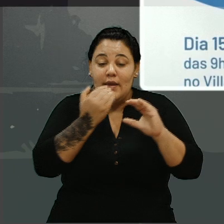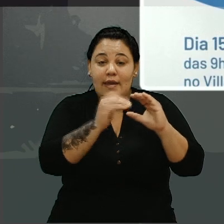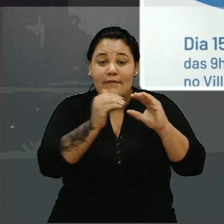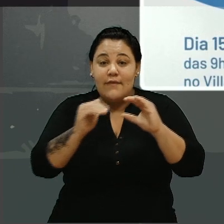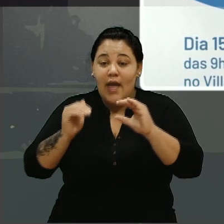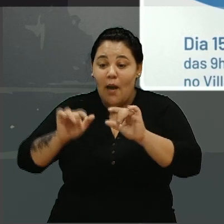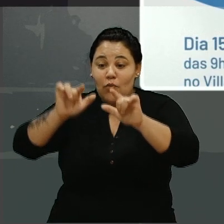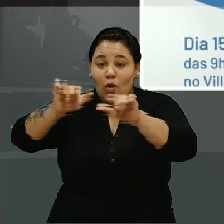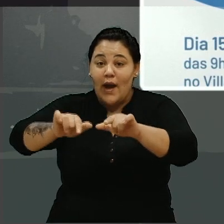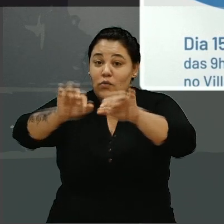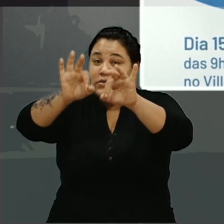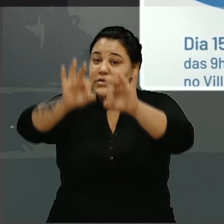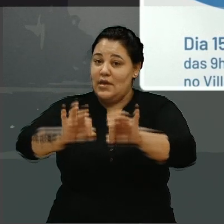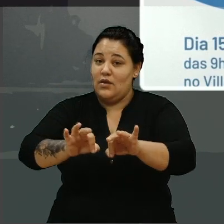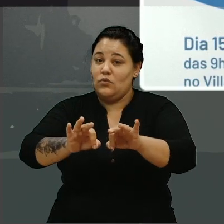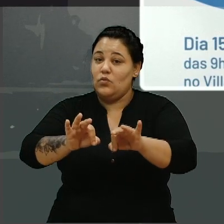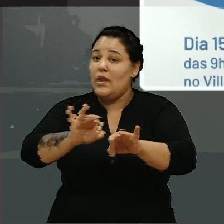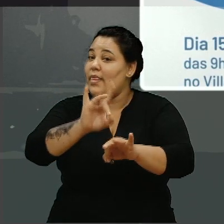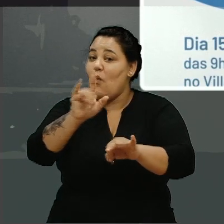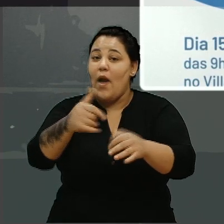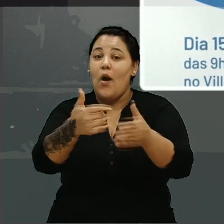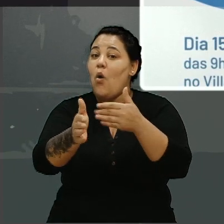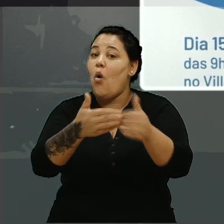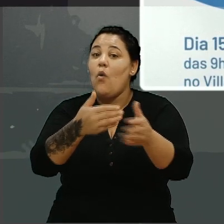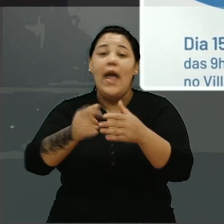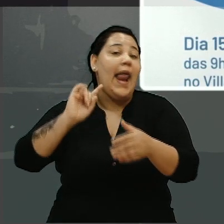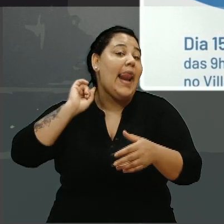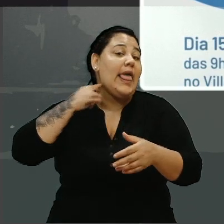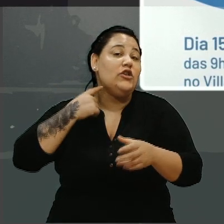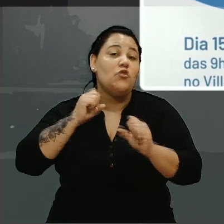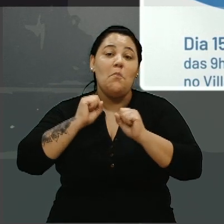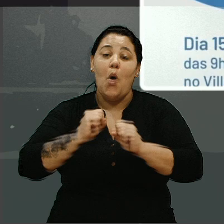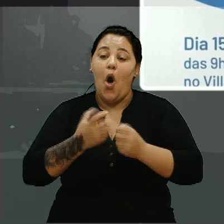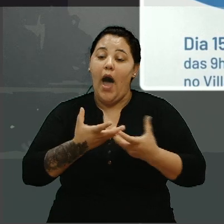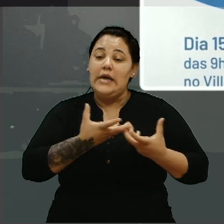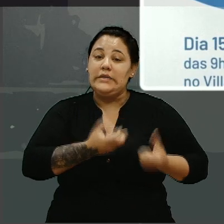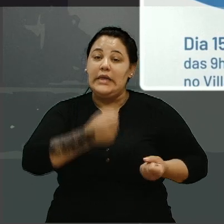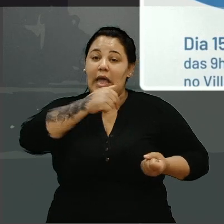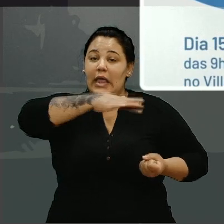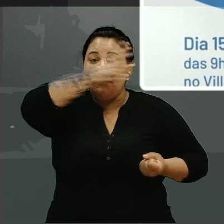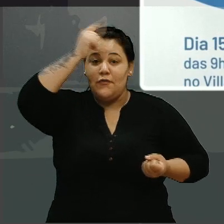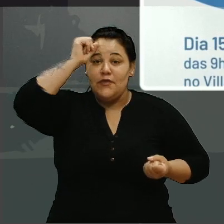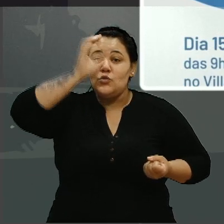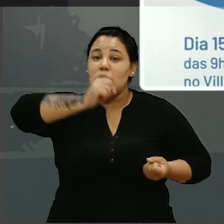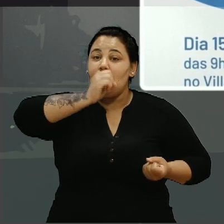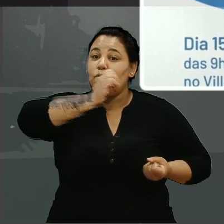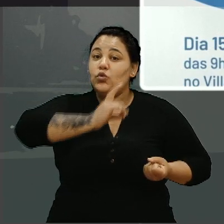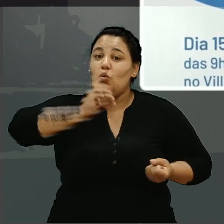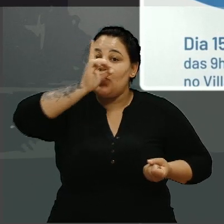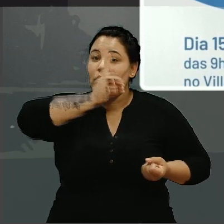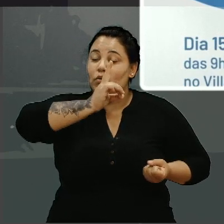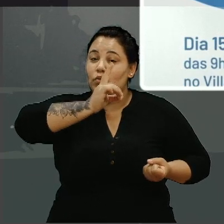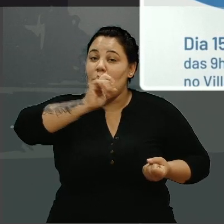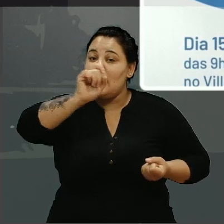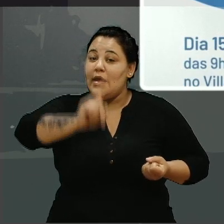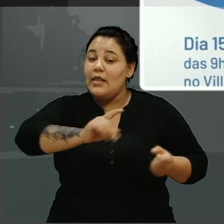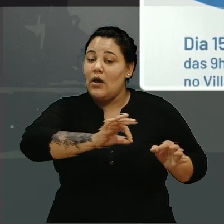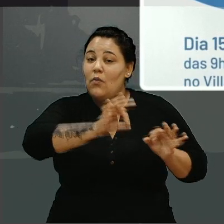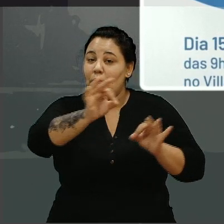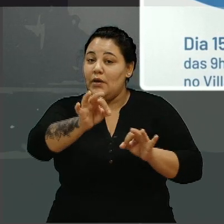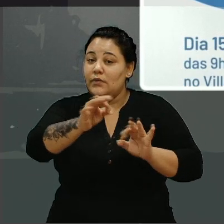encaminhamento à destinação correta logo ali na frente. Então, para quem está nos acompanhando, anota aí: resíduos